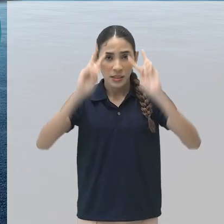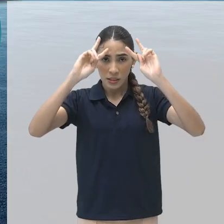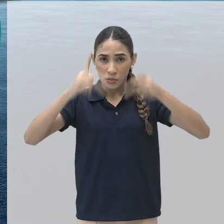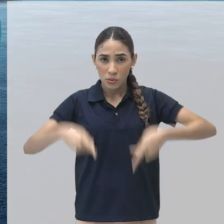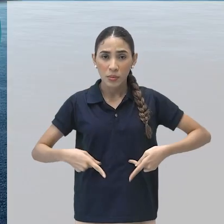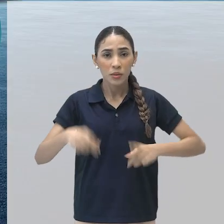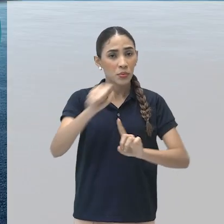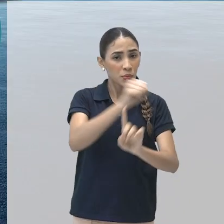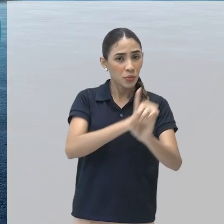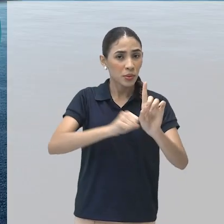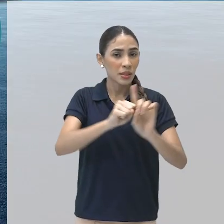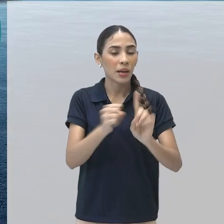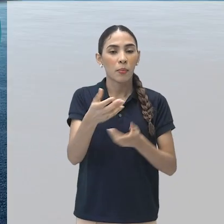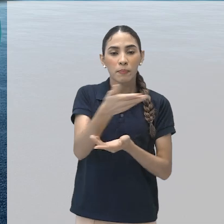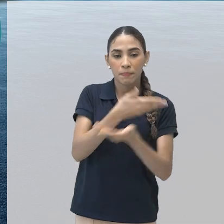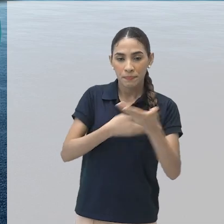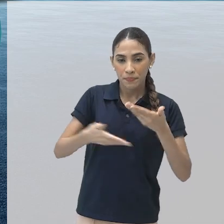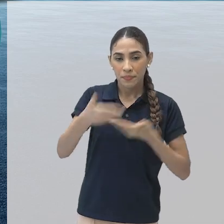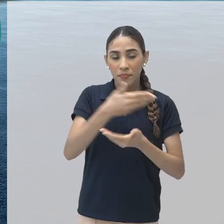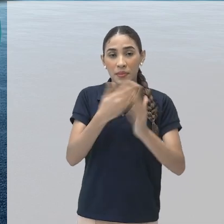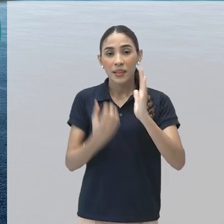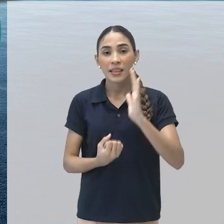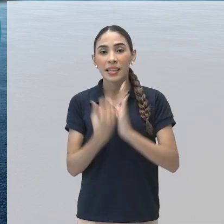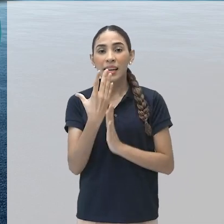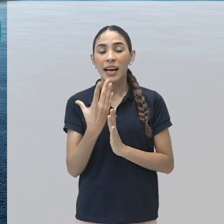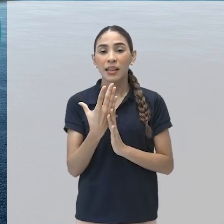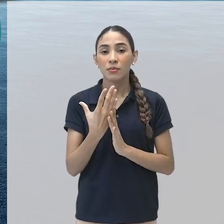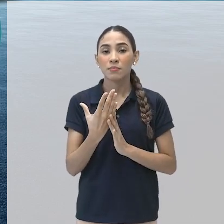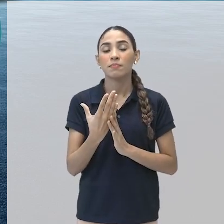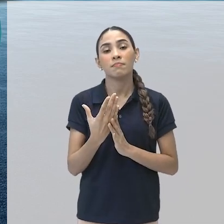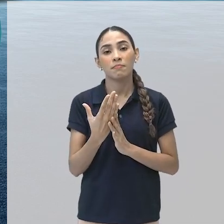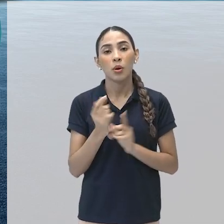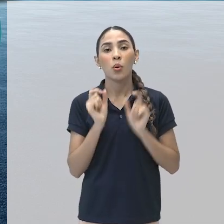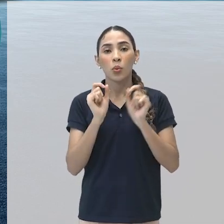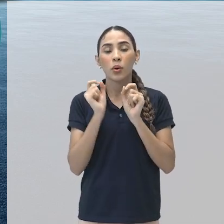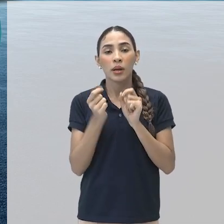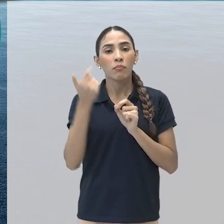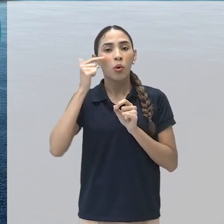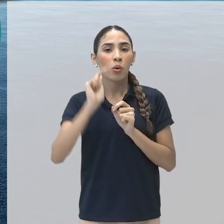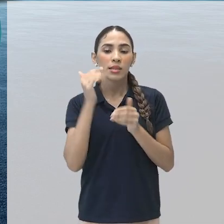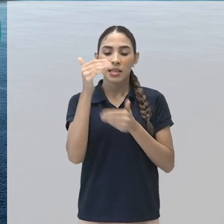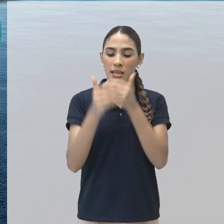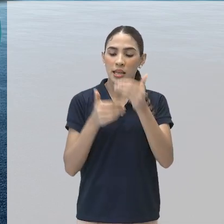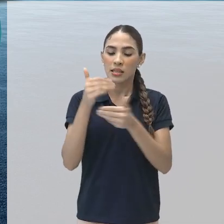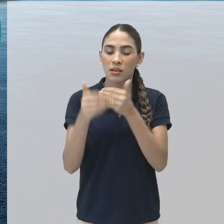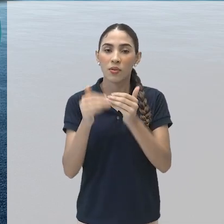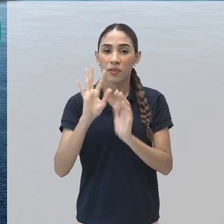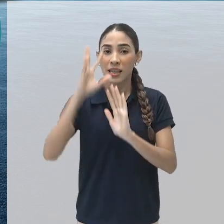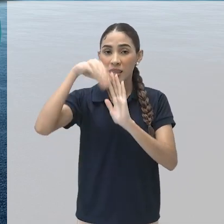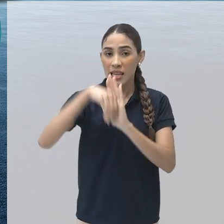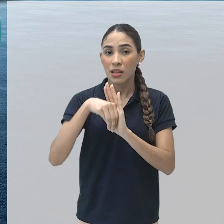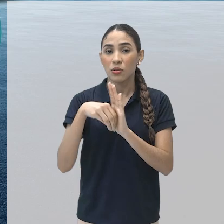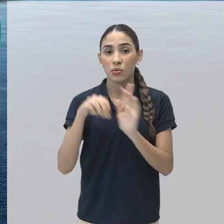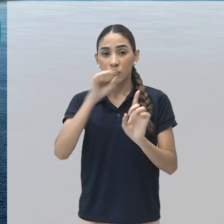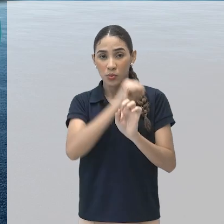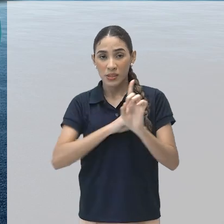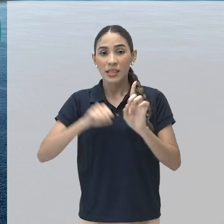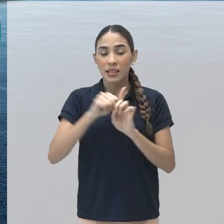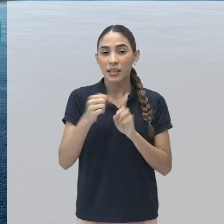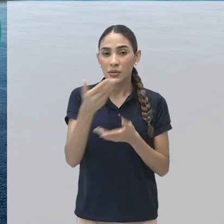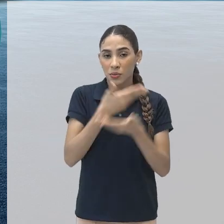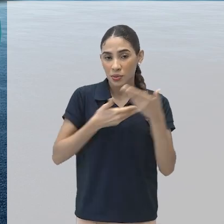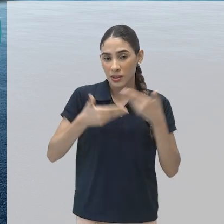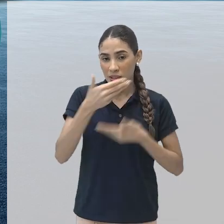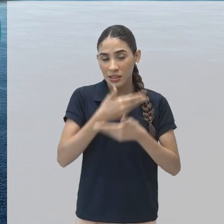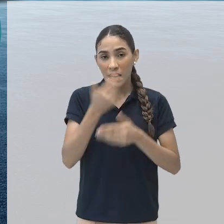né? A gente foi criado para se desenvolver aí na sociedade, para socializar